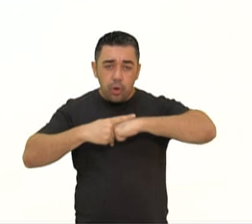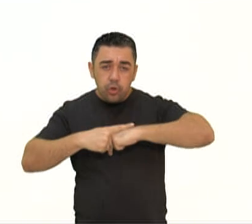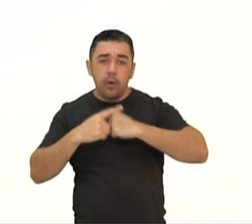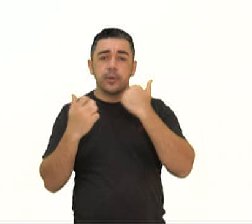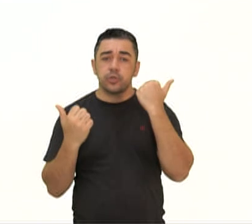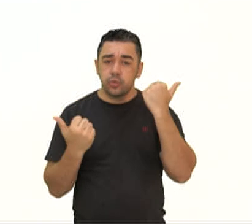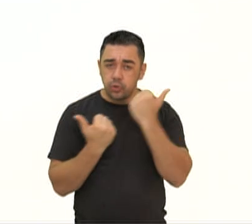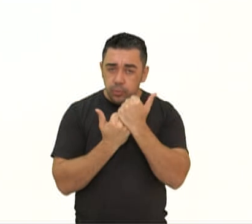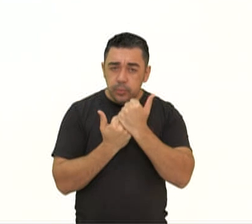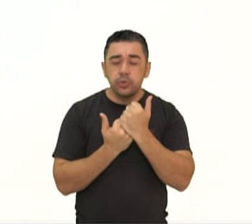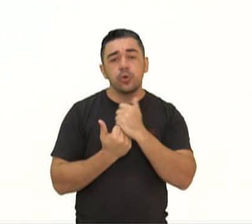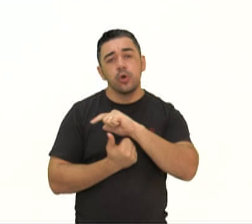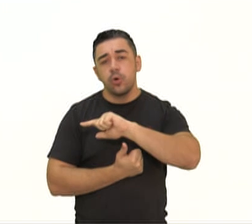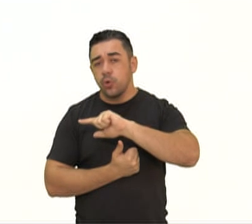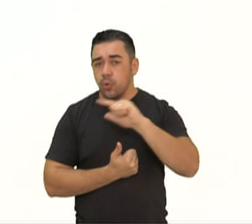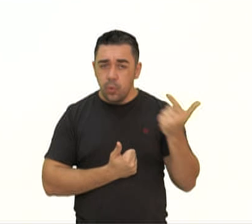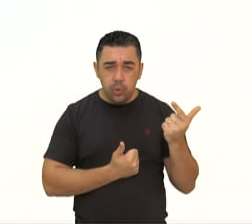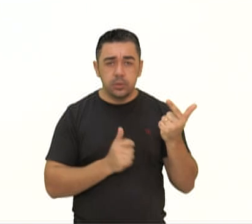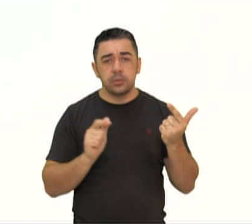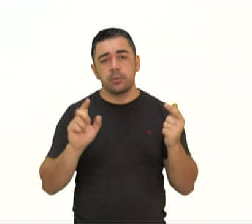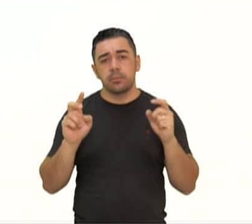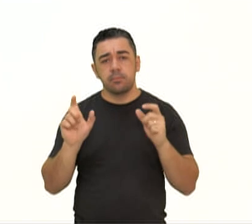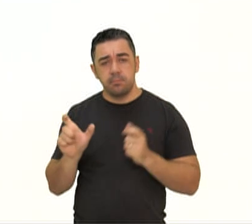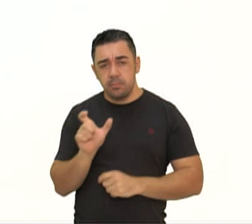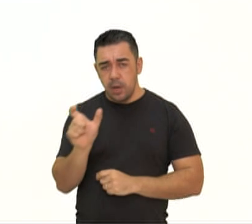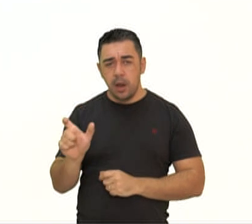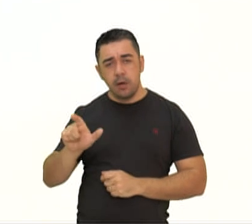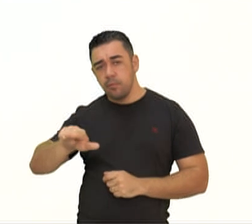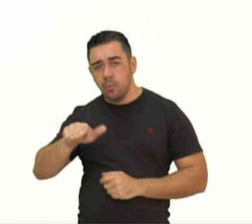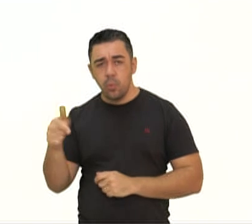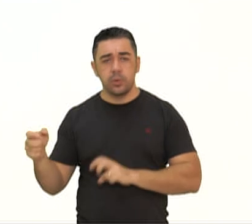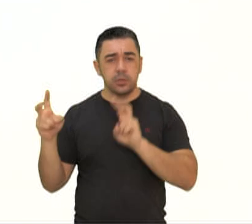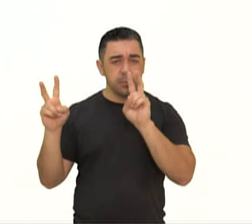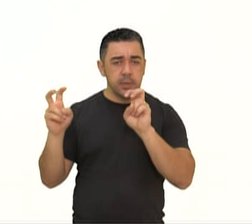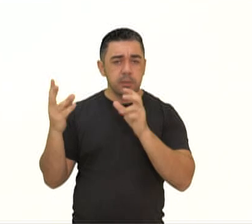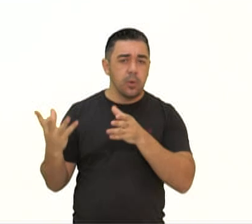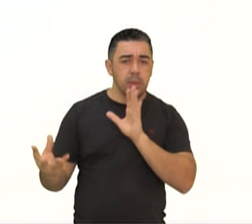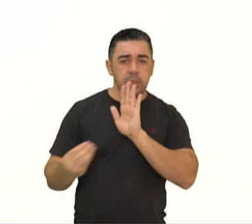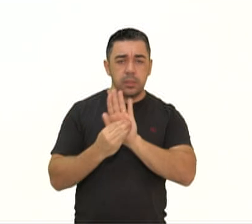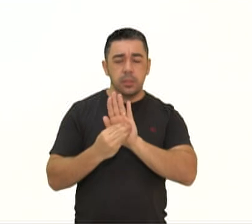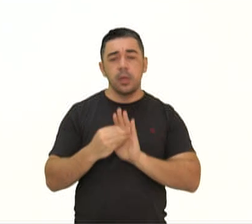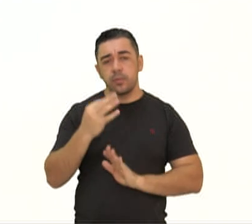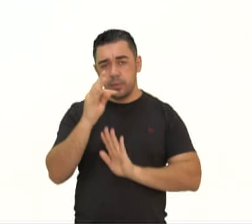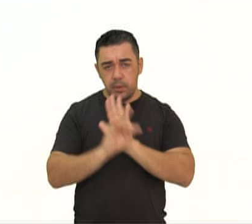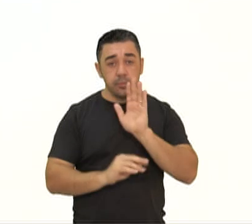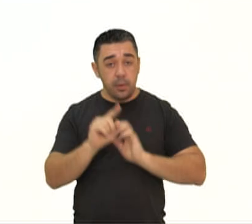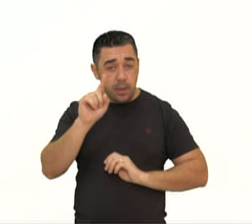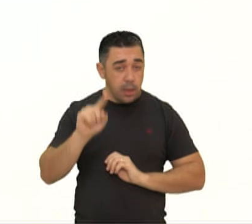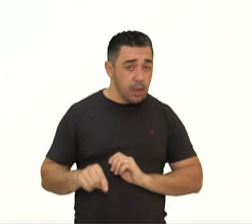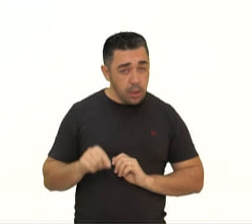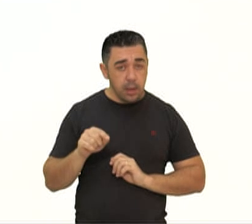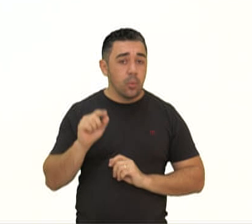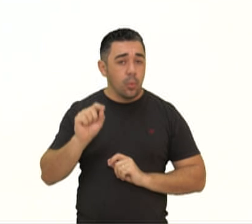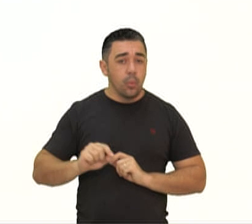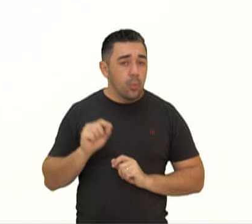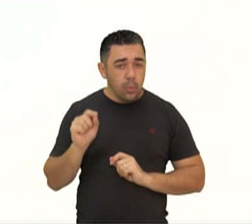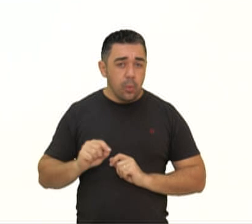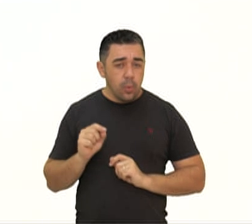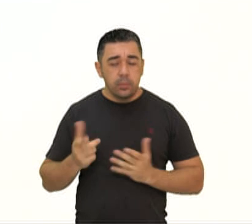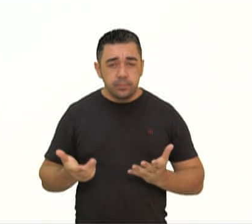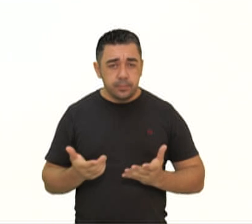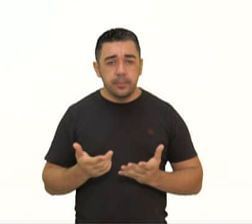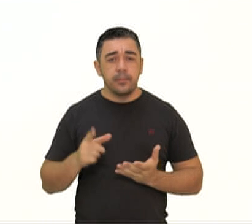se referir a outras palavras ou expressões já ditas no texto. Esse é um recurso que diz respeito